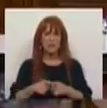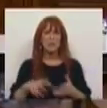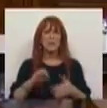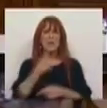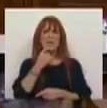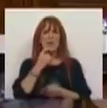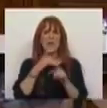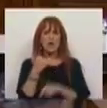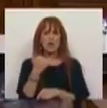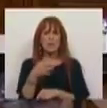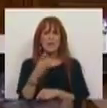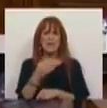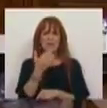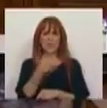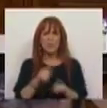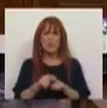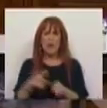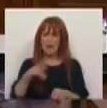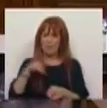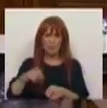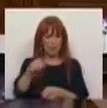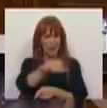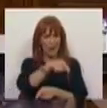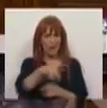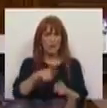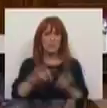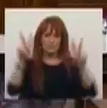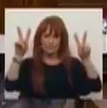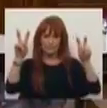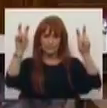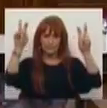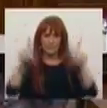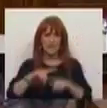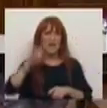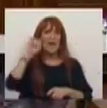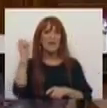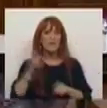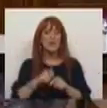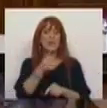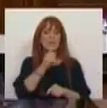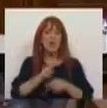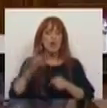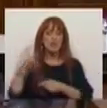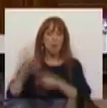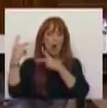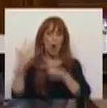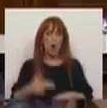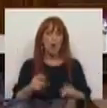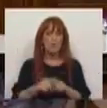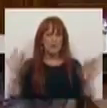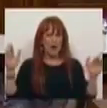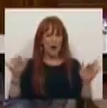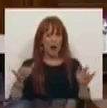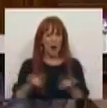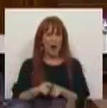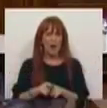em abril de 2016 a Portugal, e cito, que revisse as medidas de austeridade que